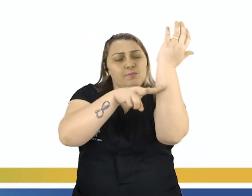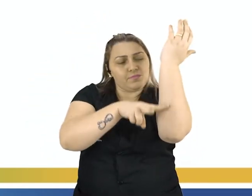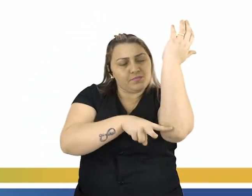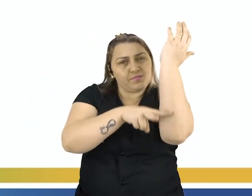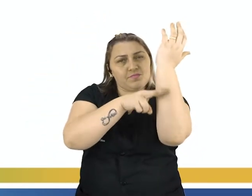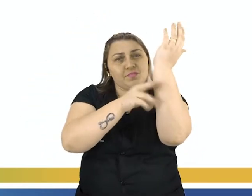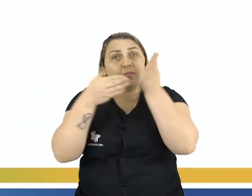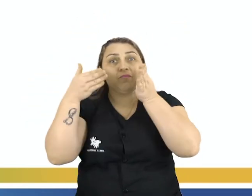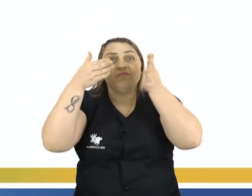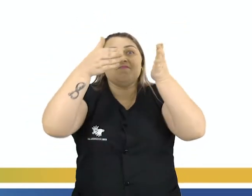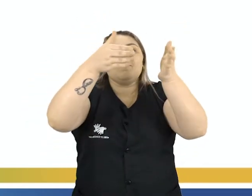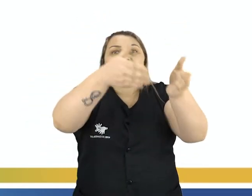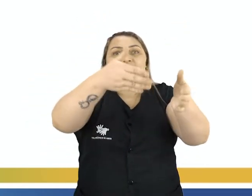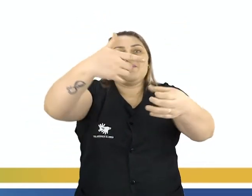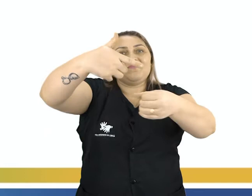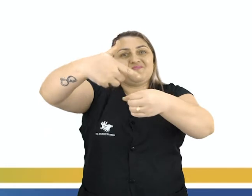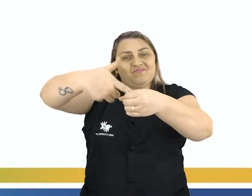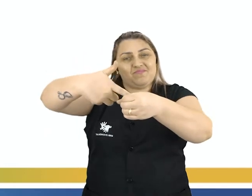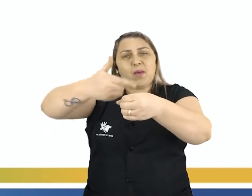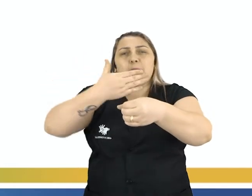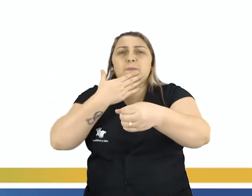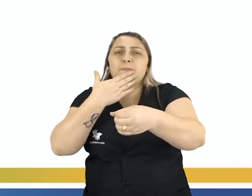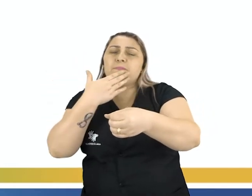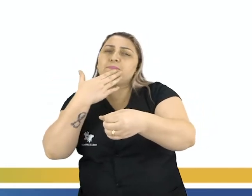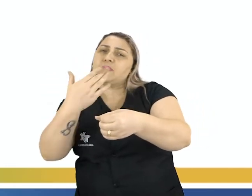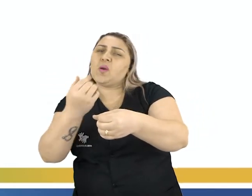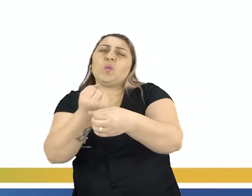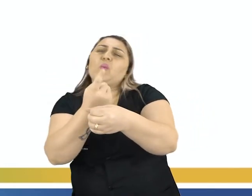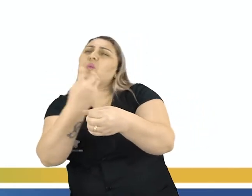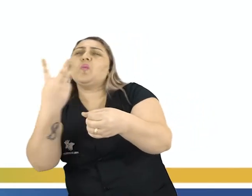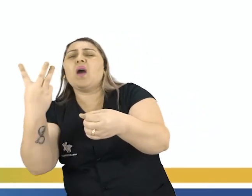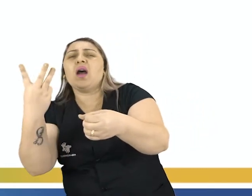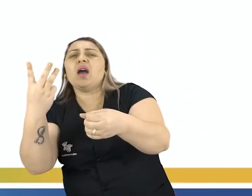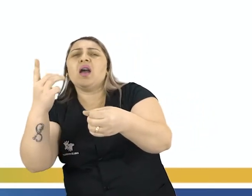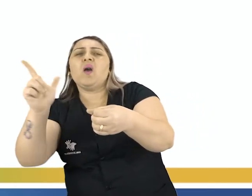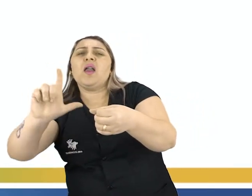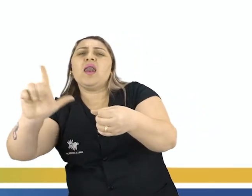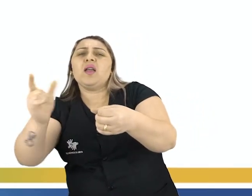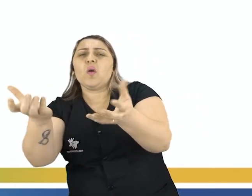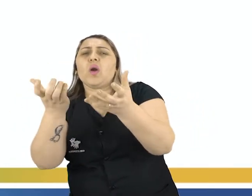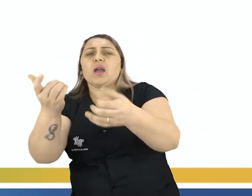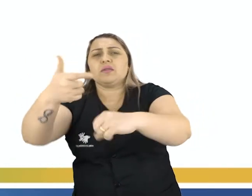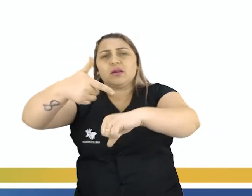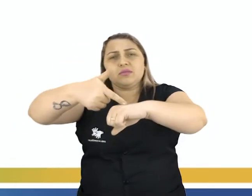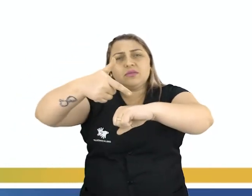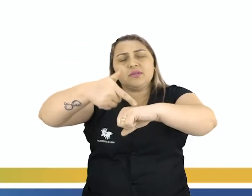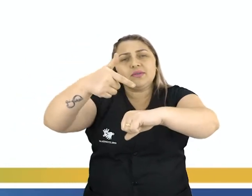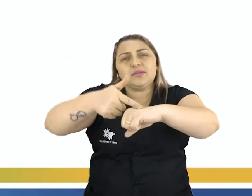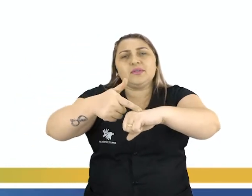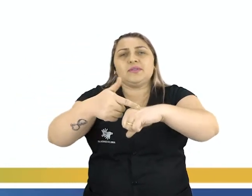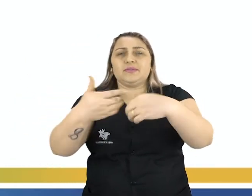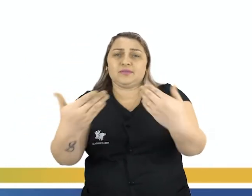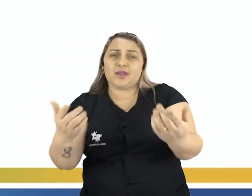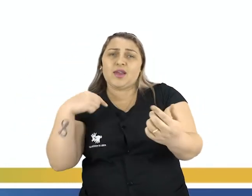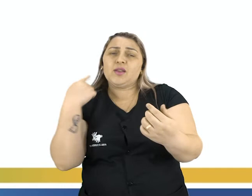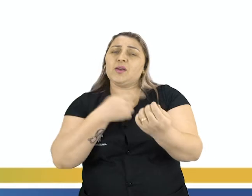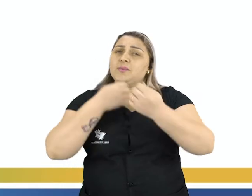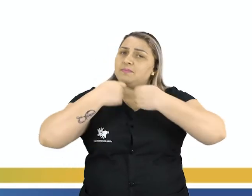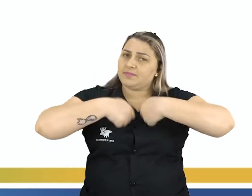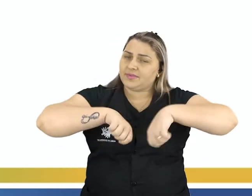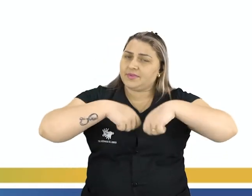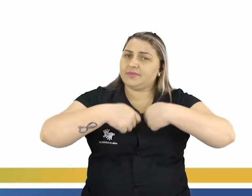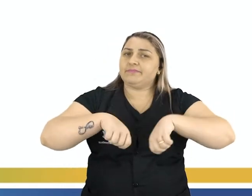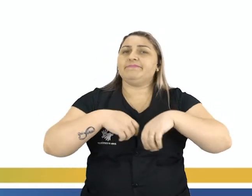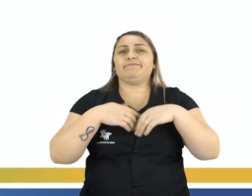no posto de gasolina, nós pedimos quantos litros nós queremos, né? Quantos litros nós precisamos e